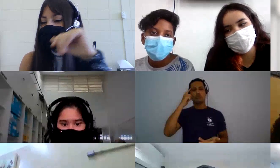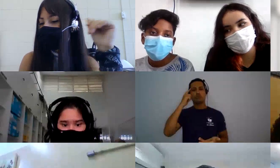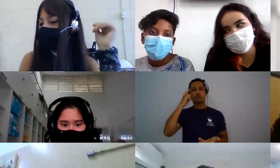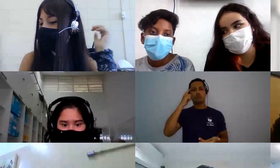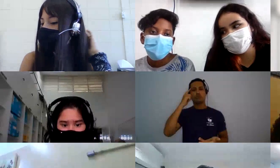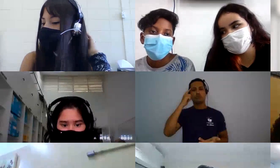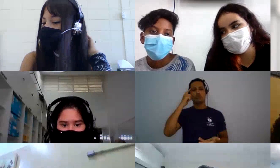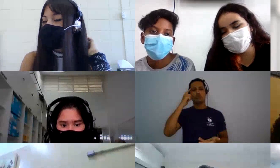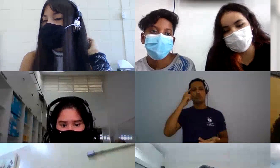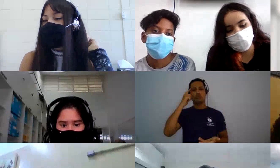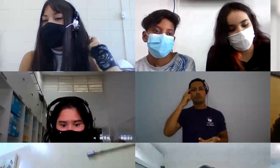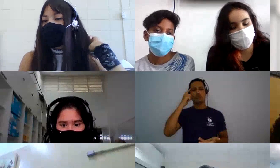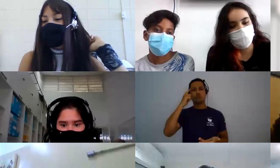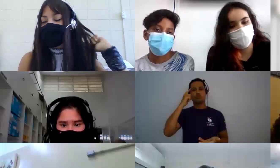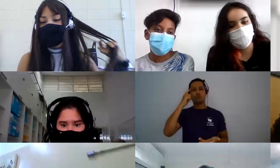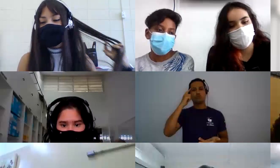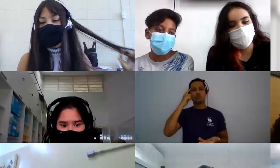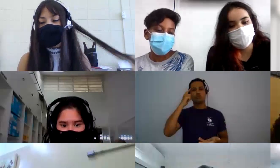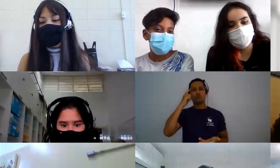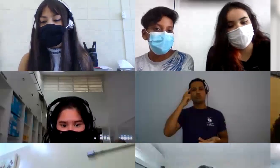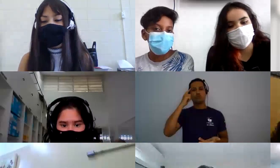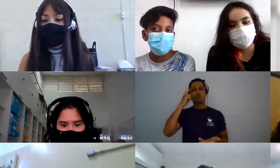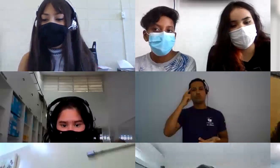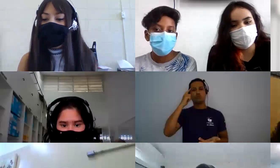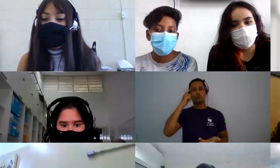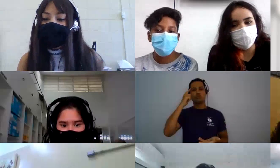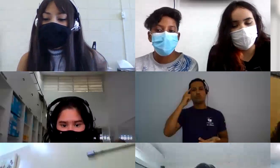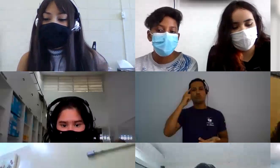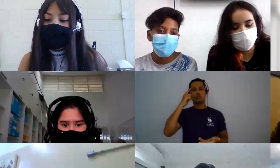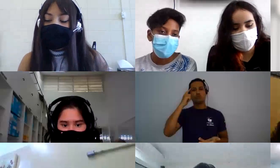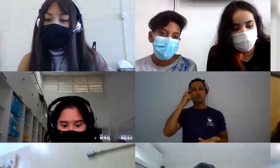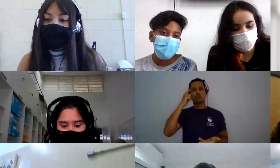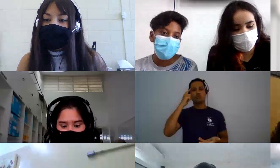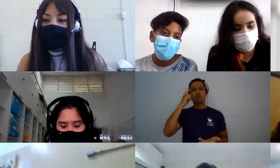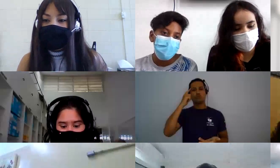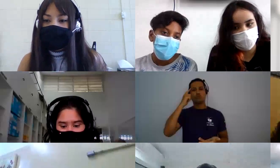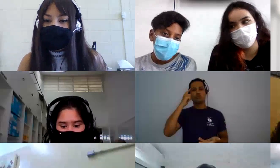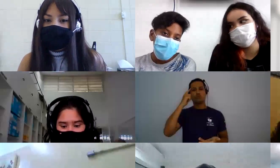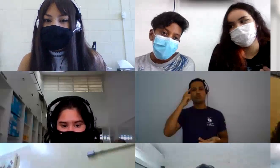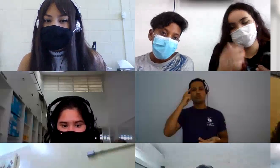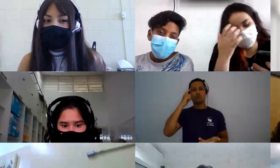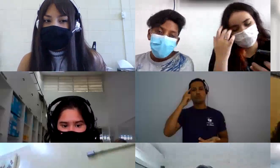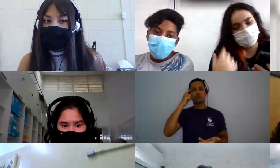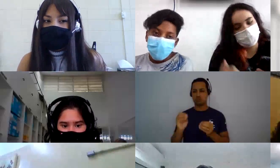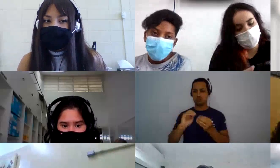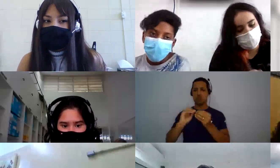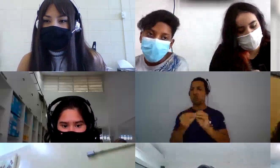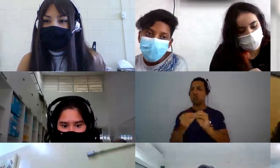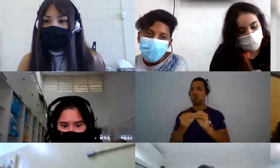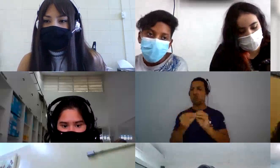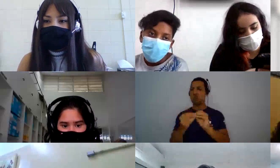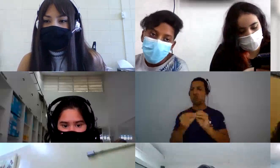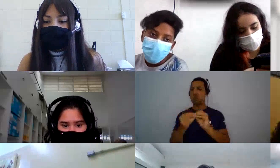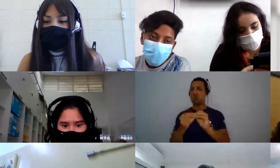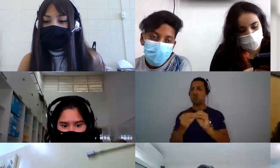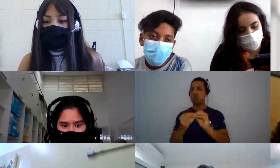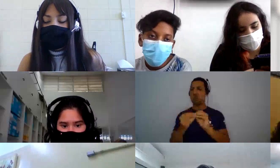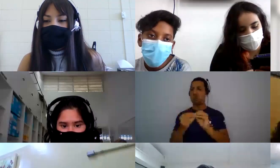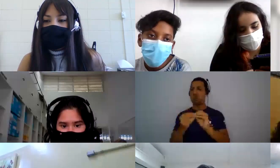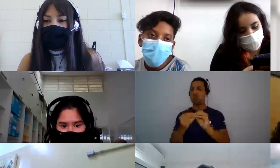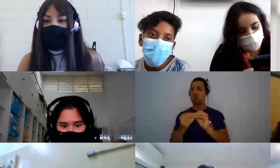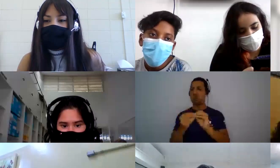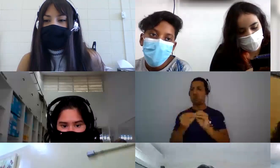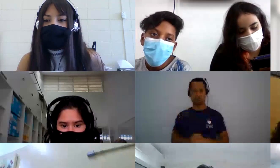violência, Rayane? Você pegar uma pessoa que não tá nem aí pra beijar e falar, e aí, já beijou? E aí, vamos beijar? E aí, beijou? O que você pensa disso, Rayane?